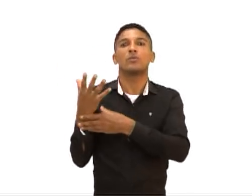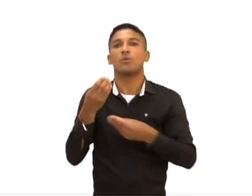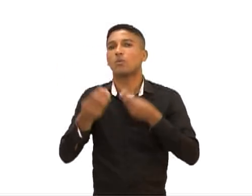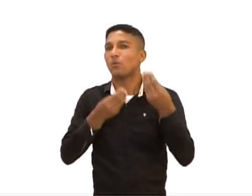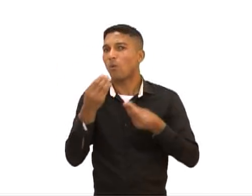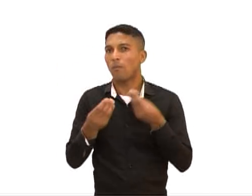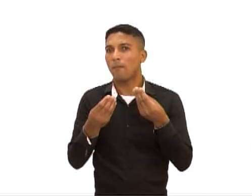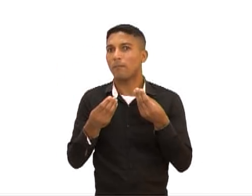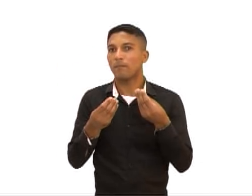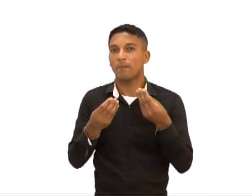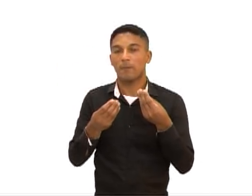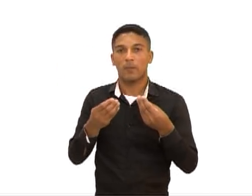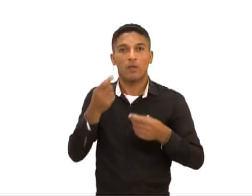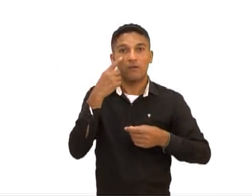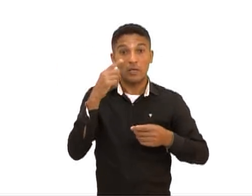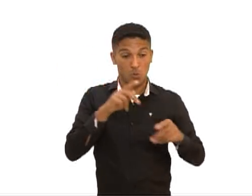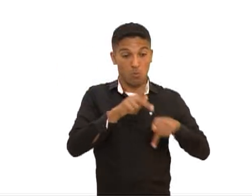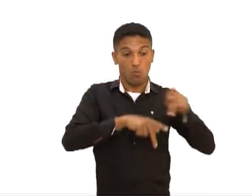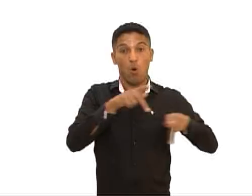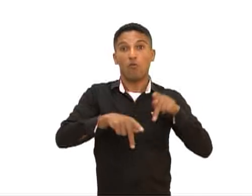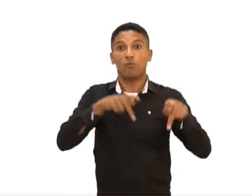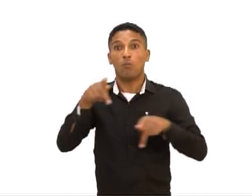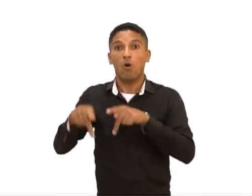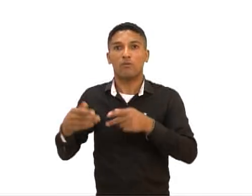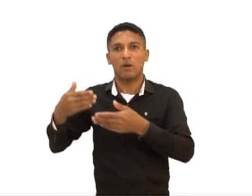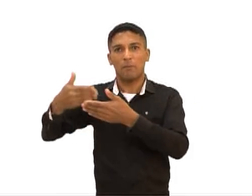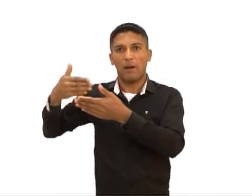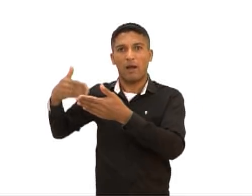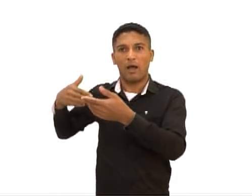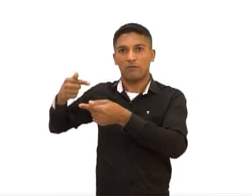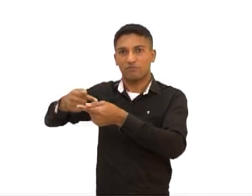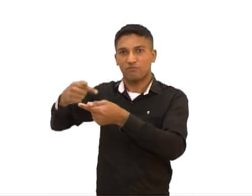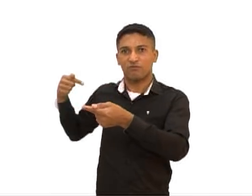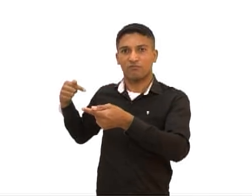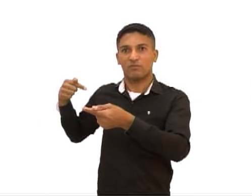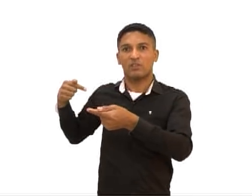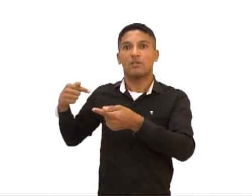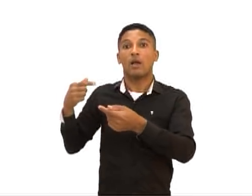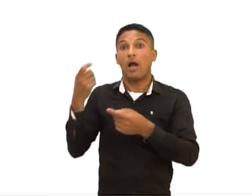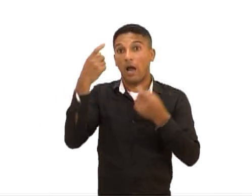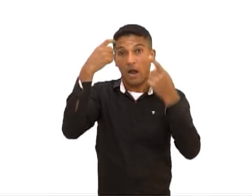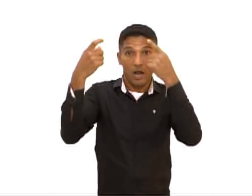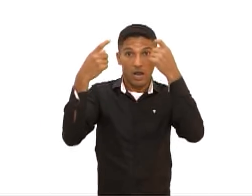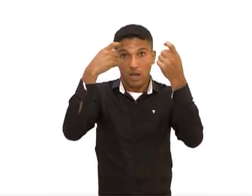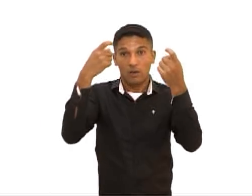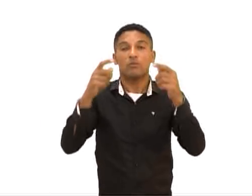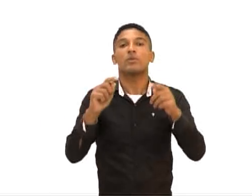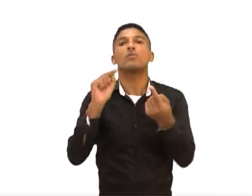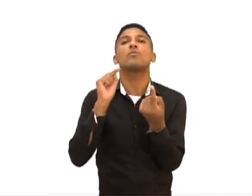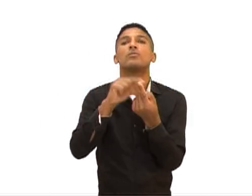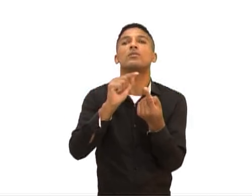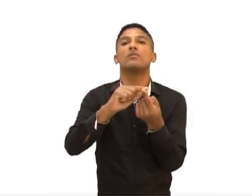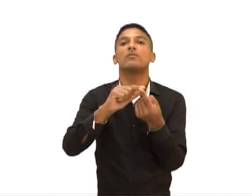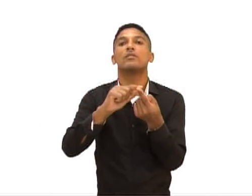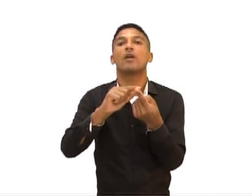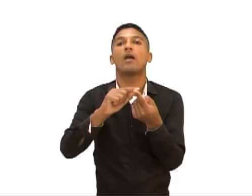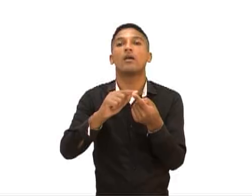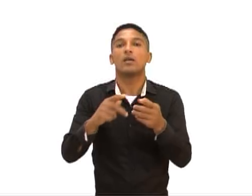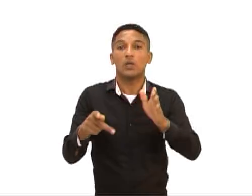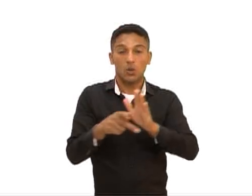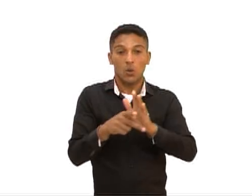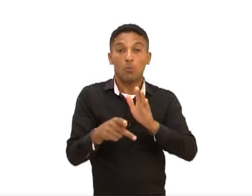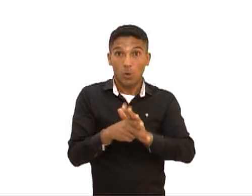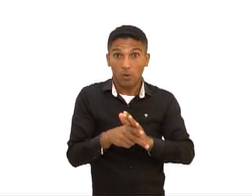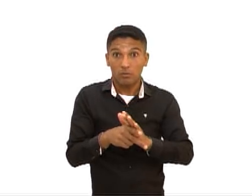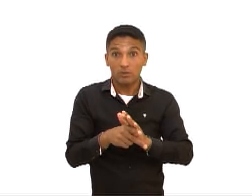realizadas por diversos povos no intuito de gravar o conhecimento e passá-lo de geração em geração. O mundo não